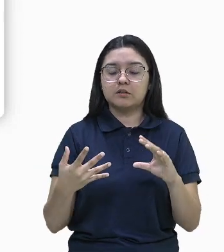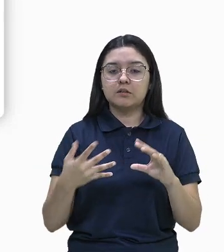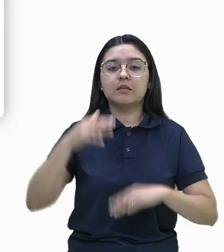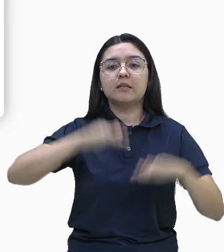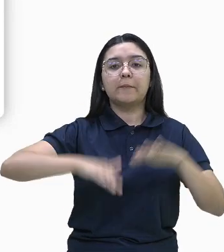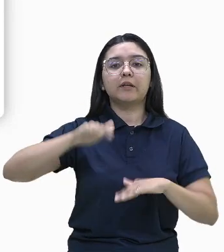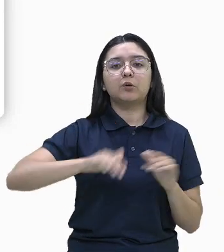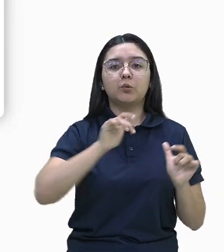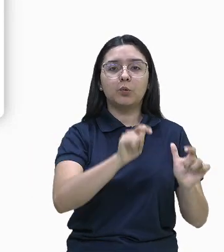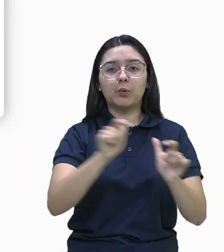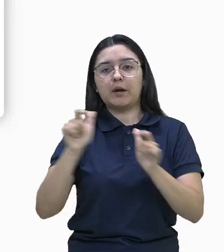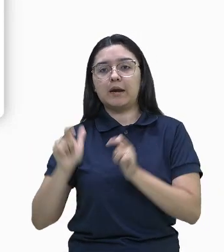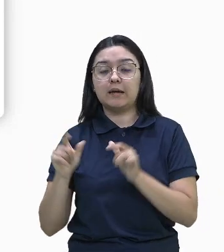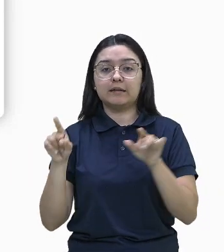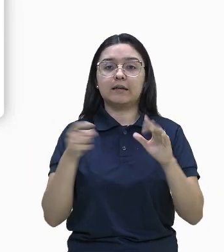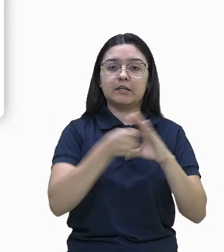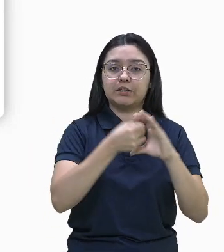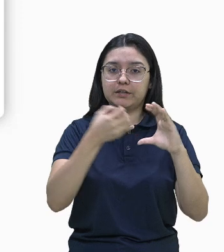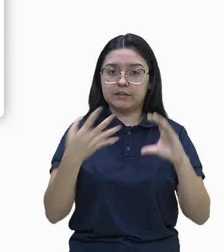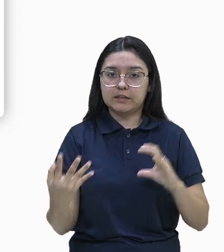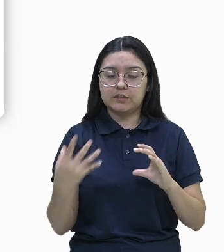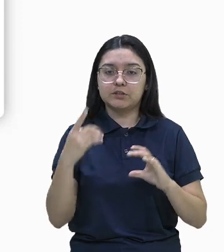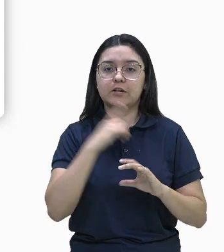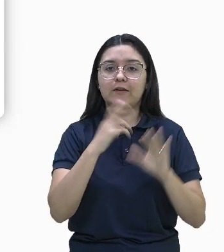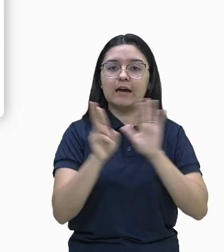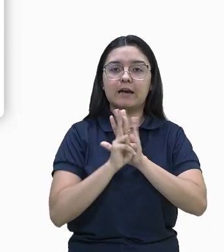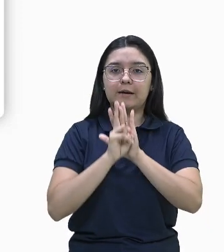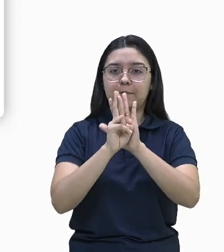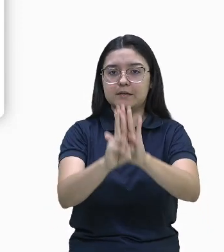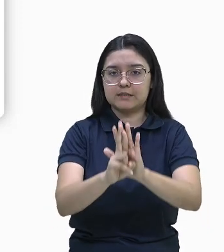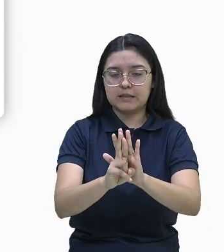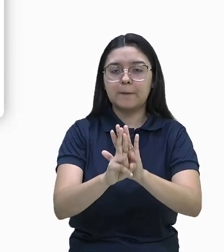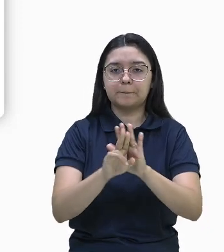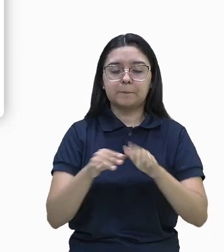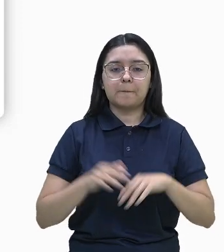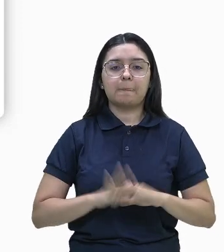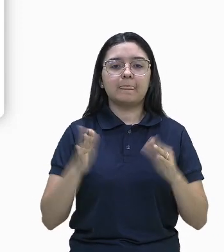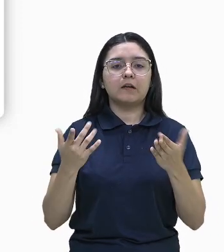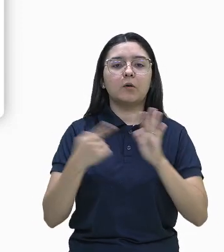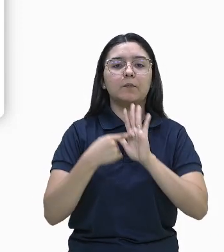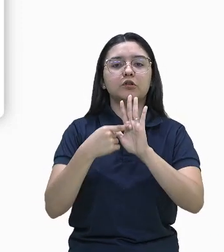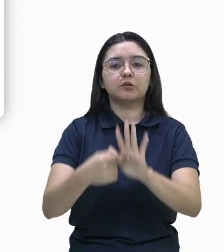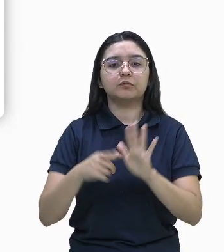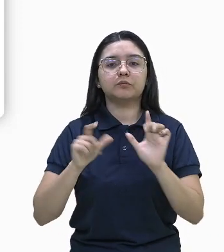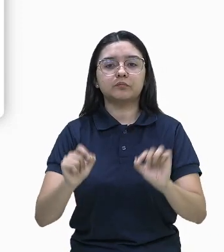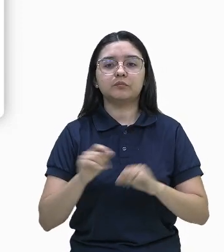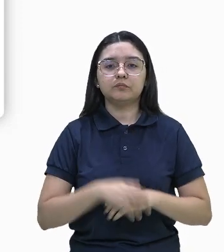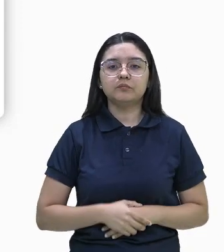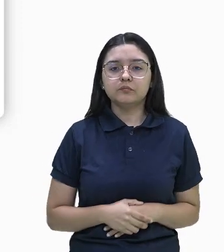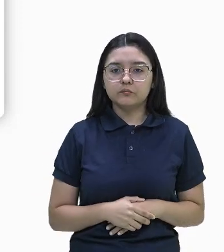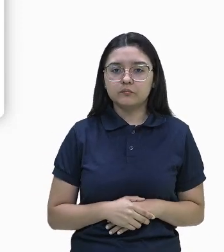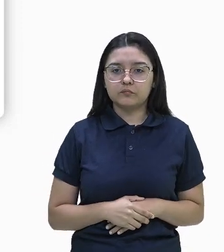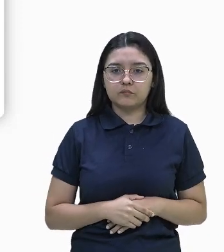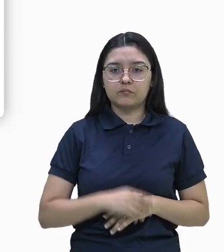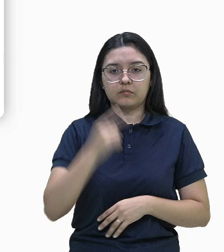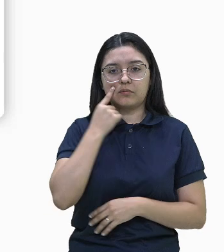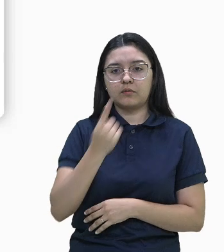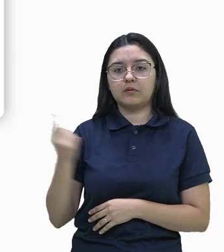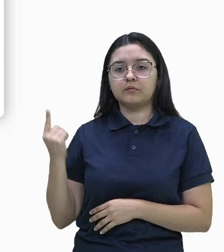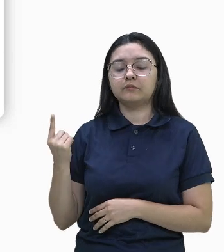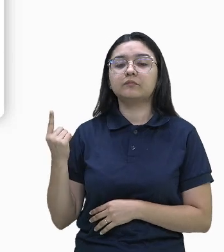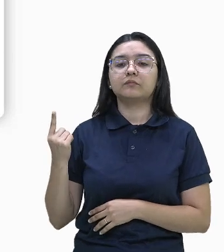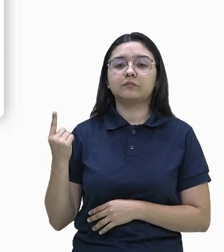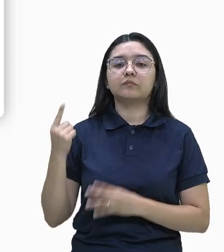da localidade, tem as características que vão representar. E aí eu trouxe para vocês o No, o Kionji, né,